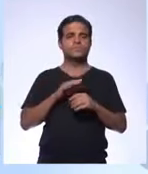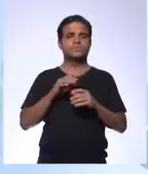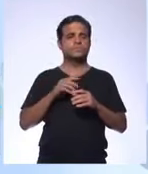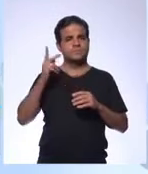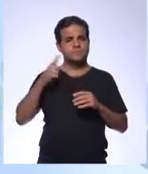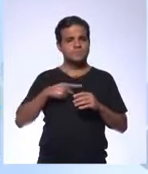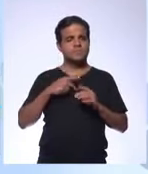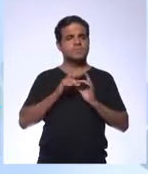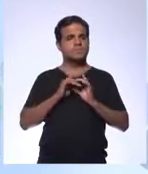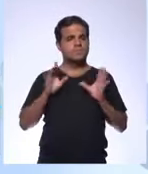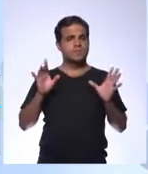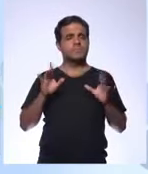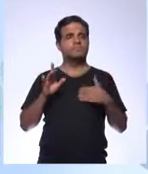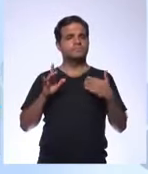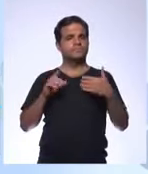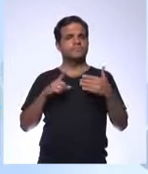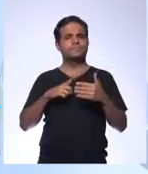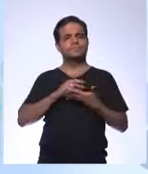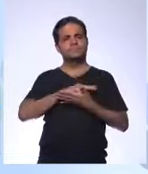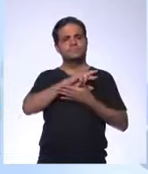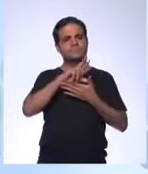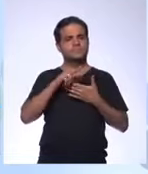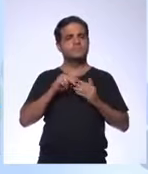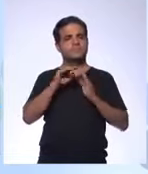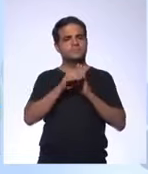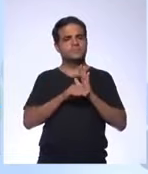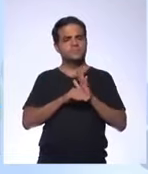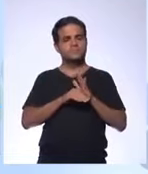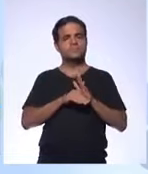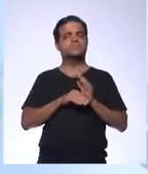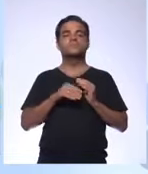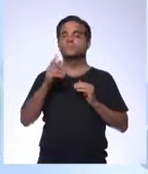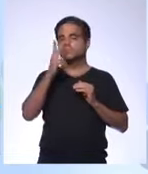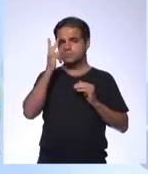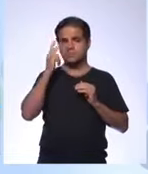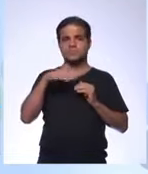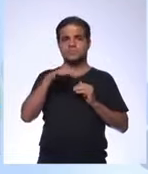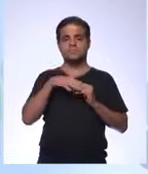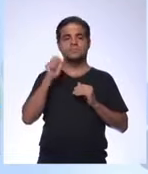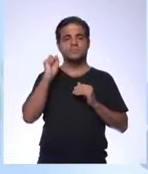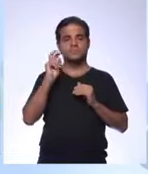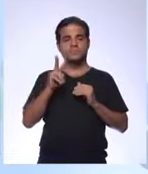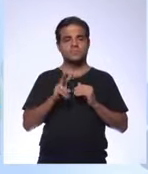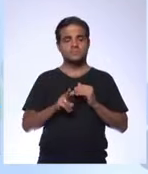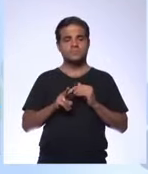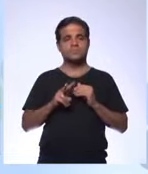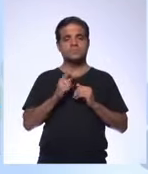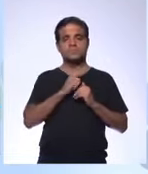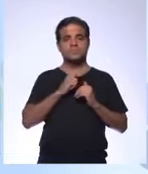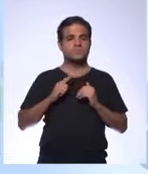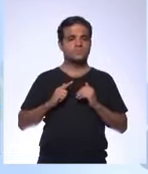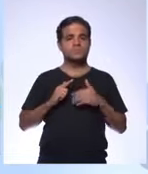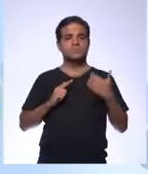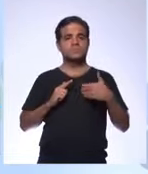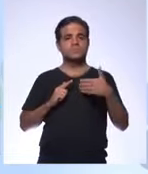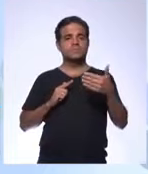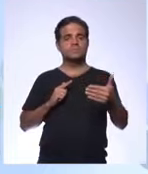e políticas, tendo uma série de sanções ali previstas para as pessoas consideradas pelo governo como